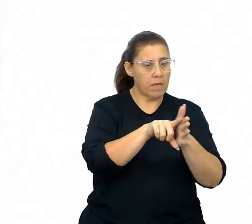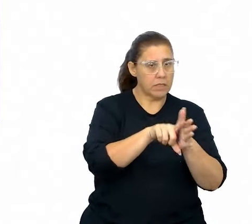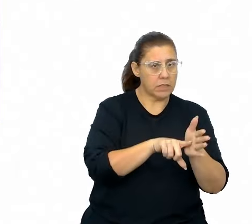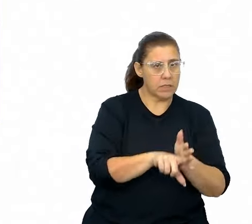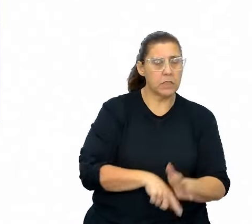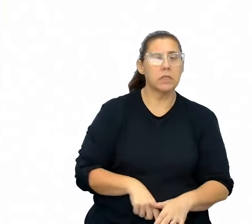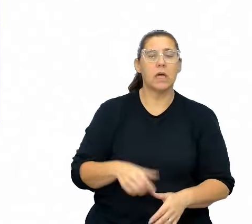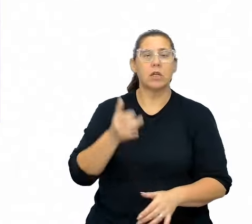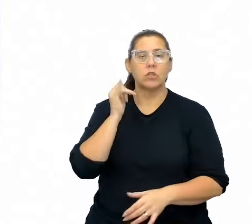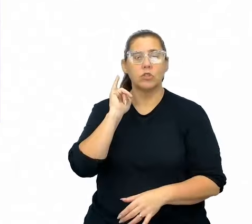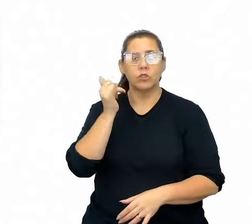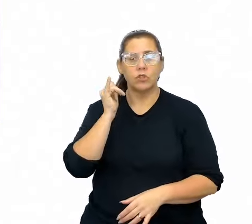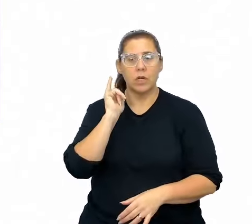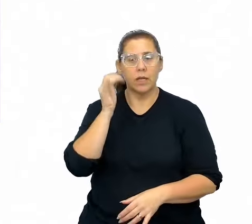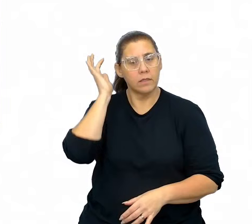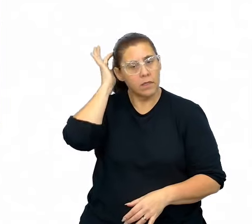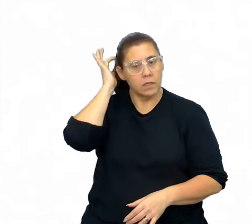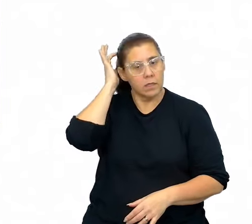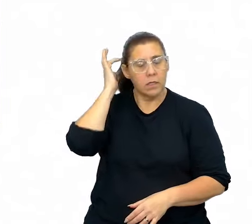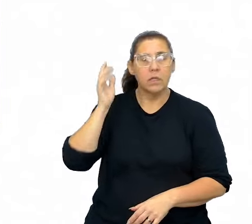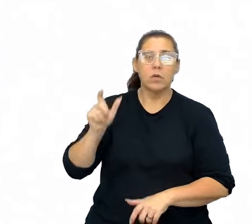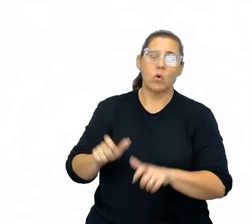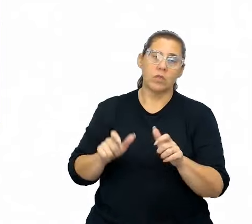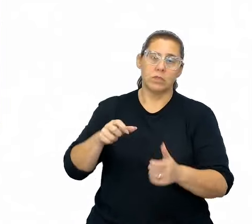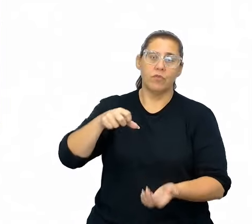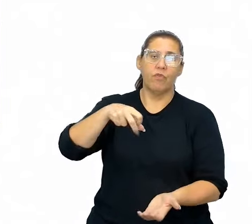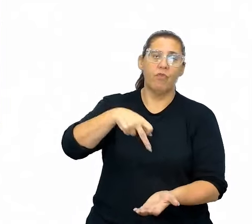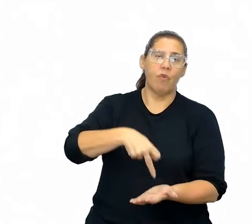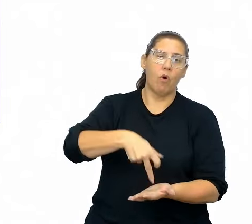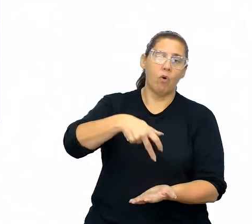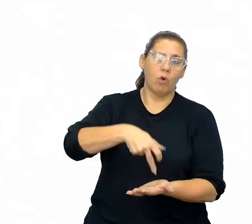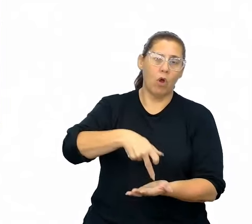e criaturas folclóricas. E para isso,